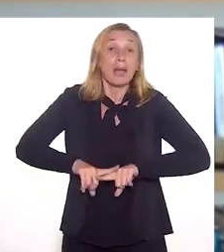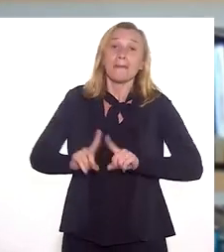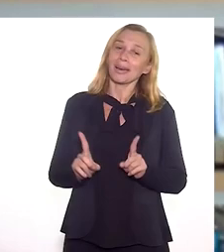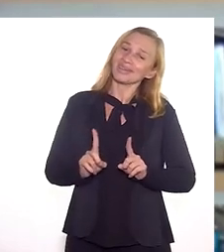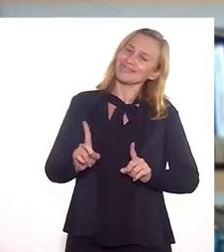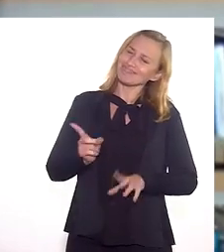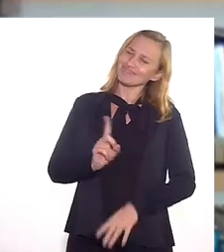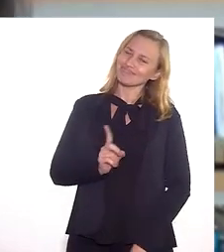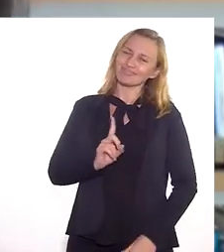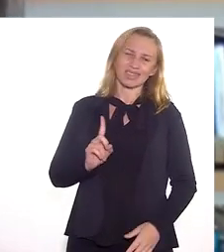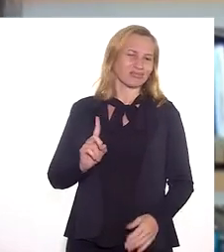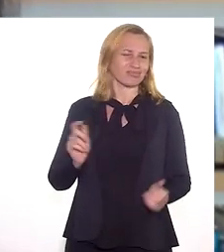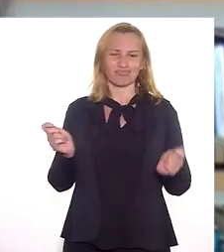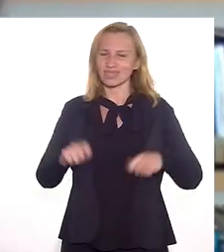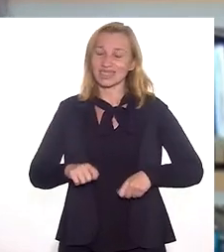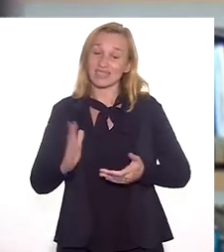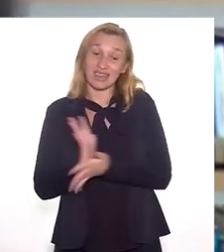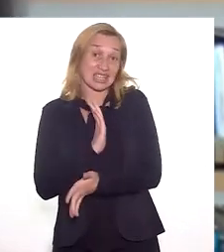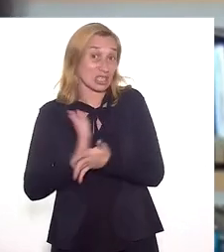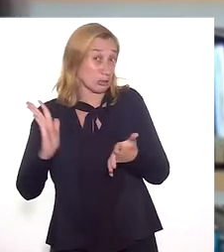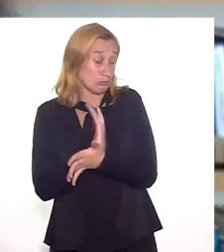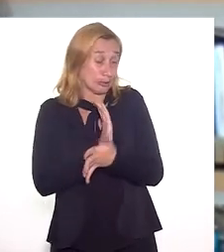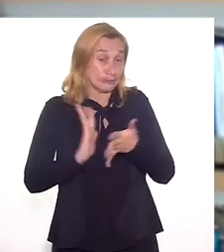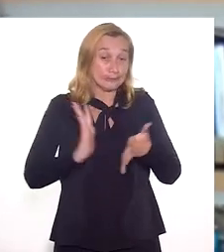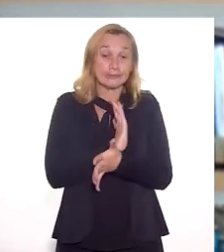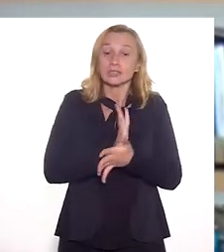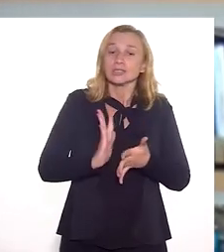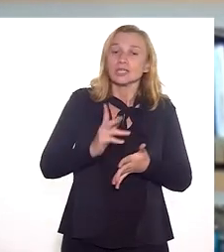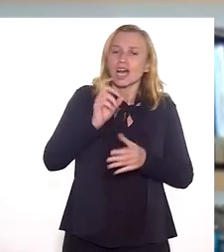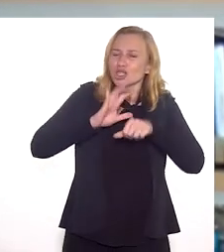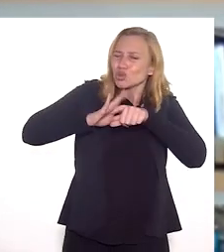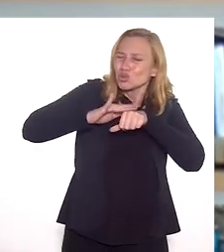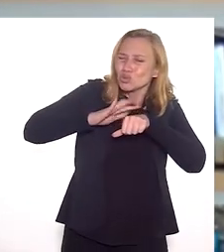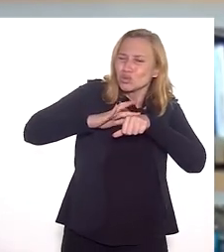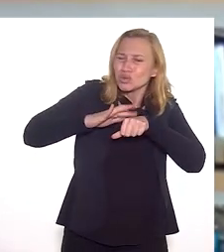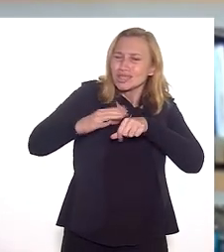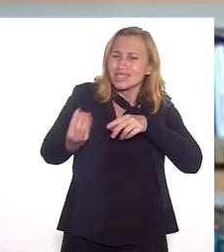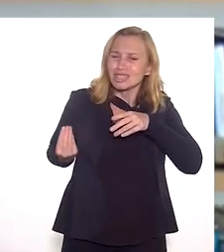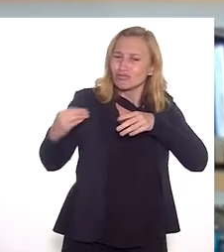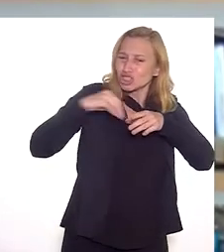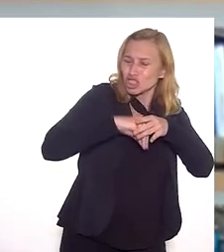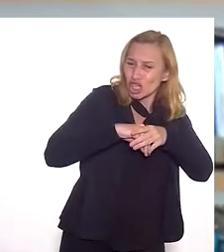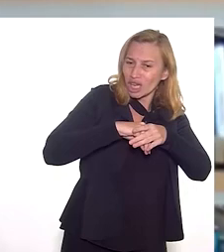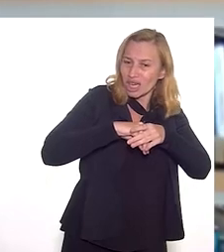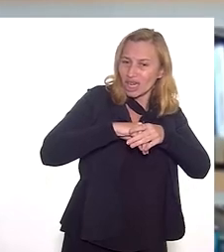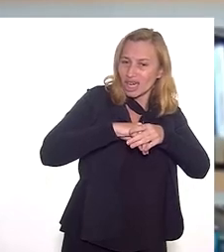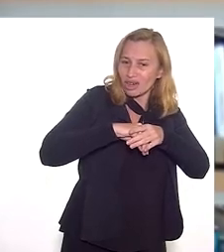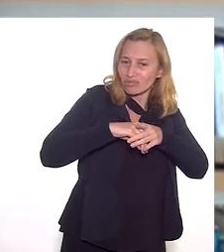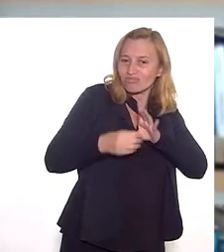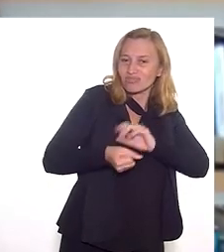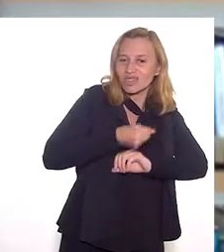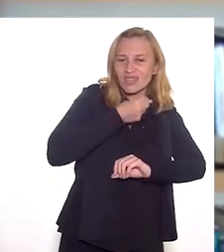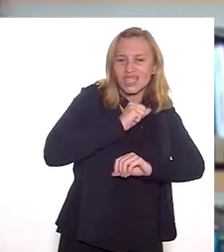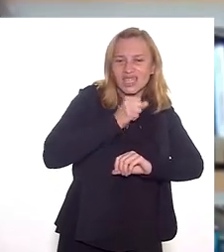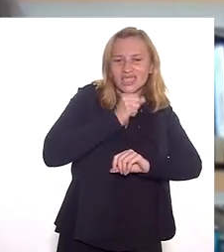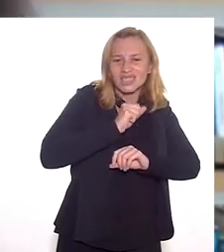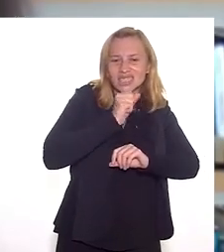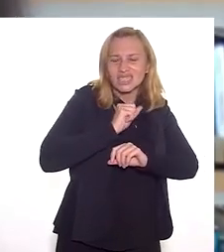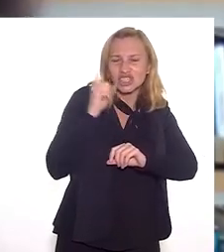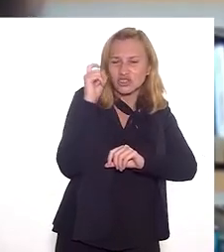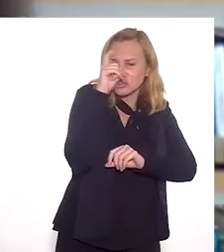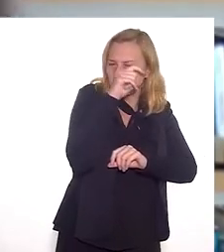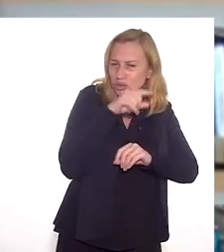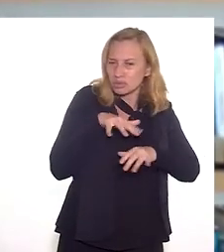autonomia. Claro. Nem sempre isso é possível. Muitas vezes as doenças se instalam com o envelhecimento,